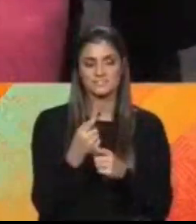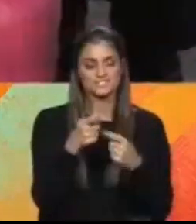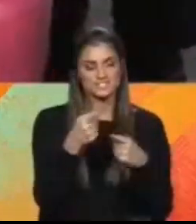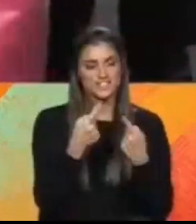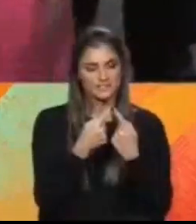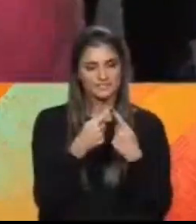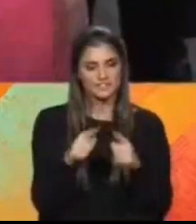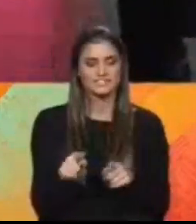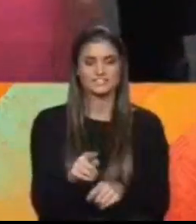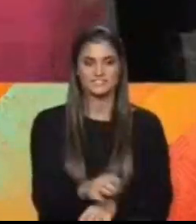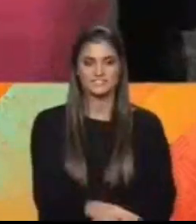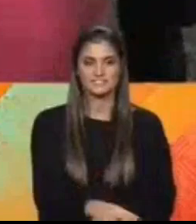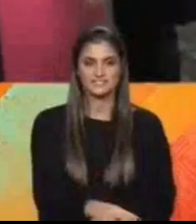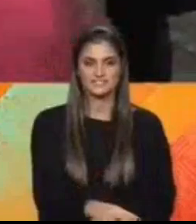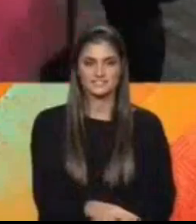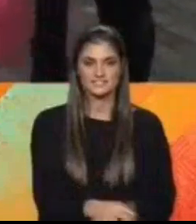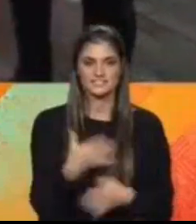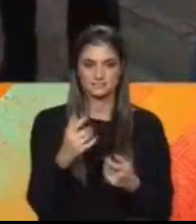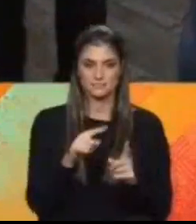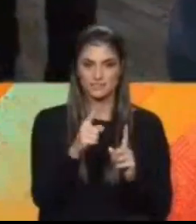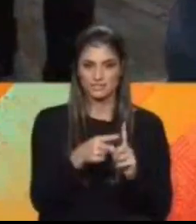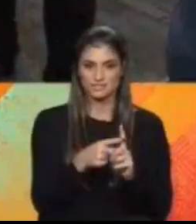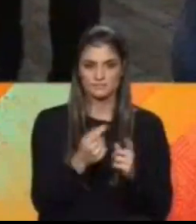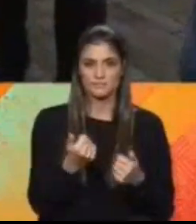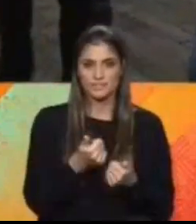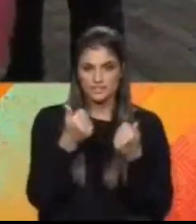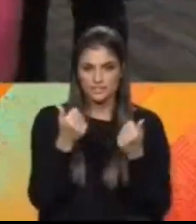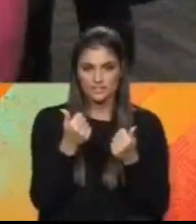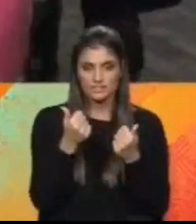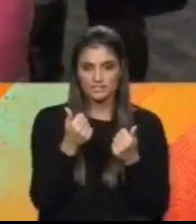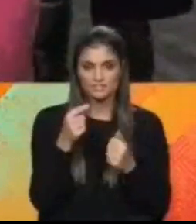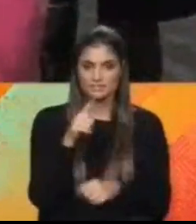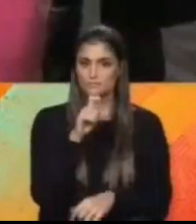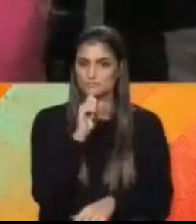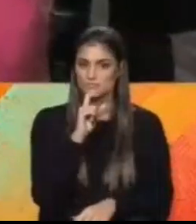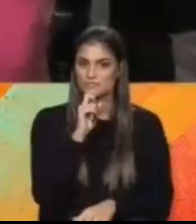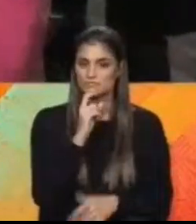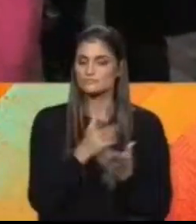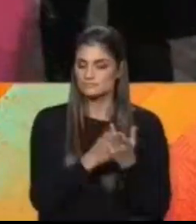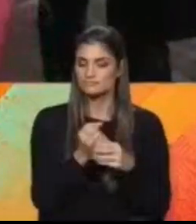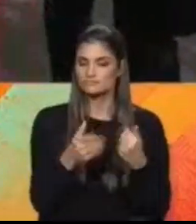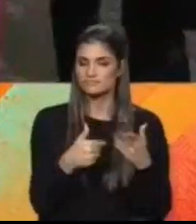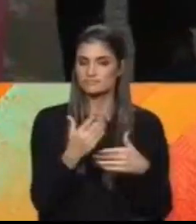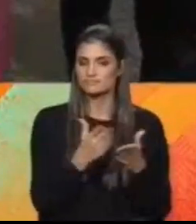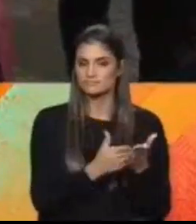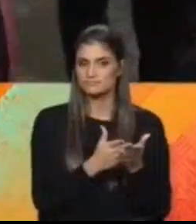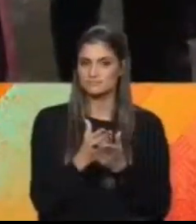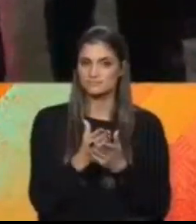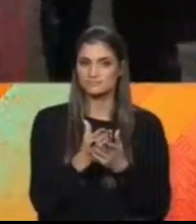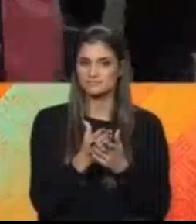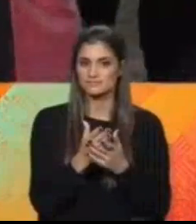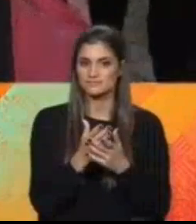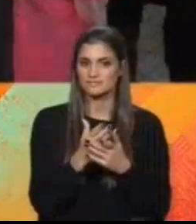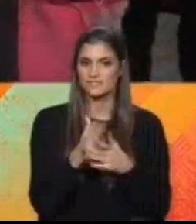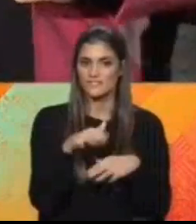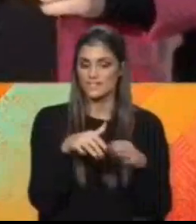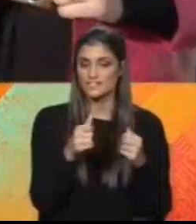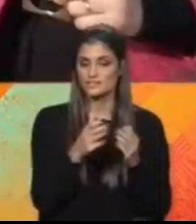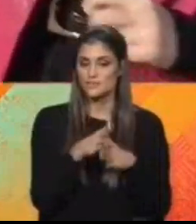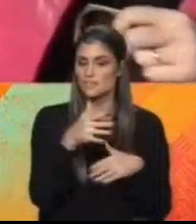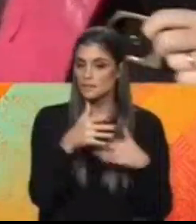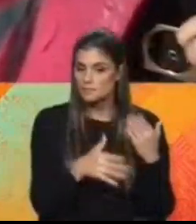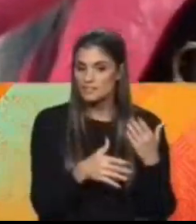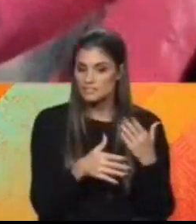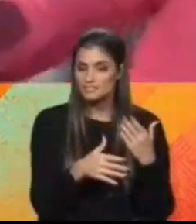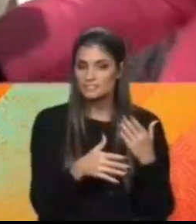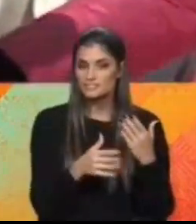diferente, seja melhor e que possamos ir para a frente, fazendo isto de repente